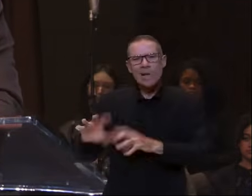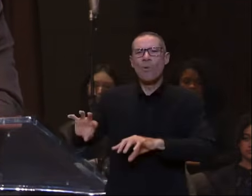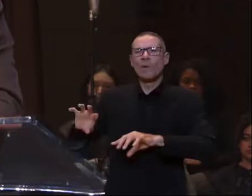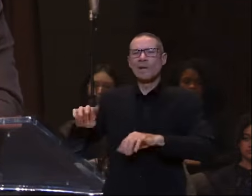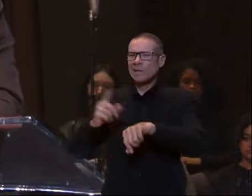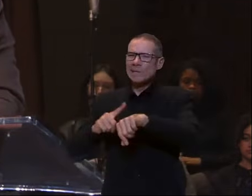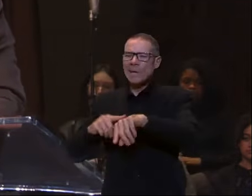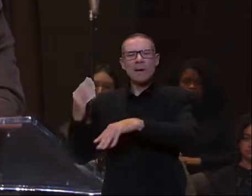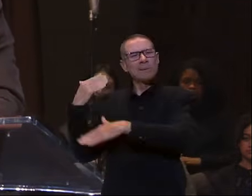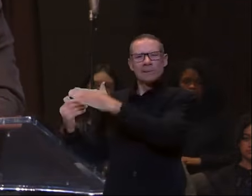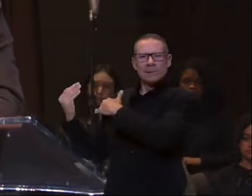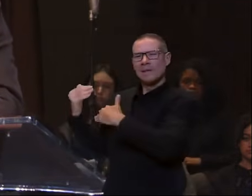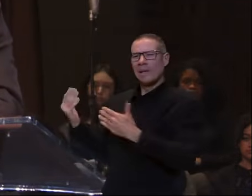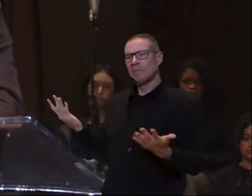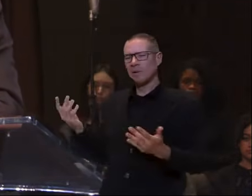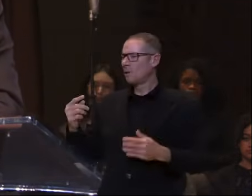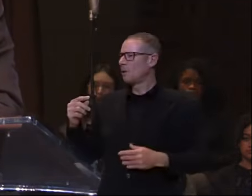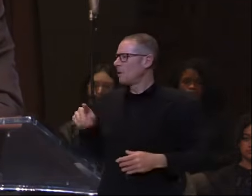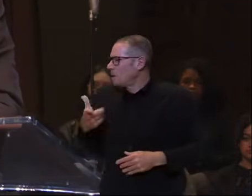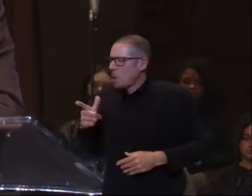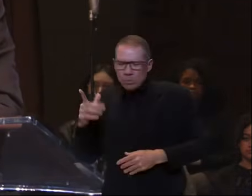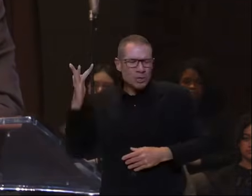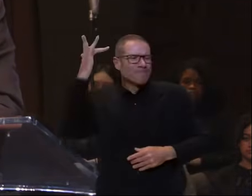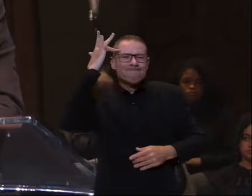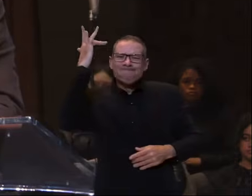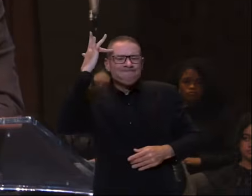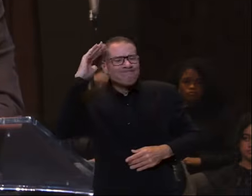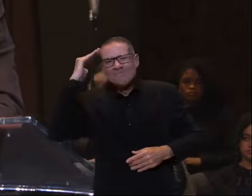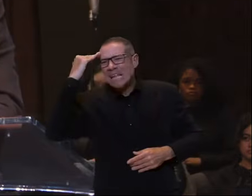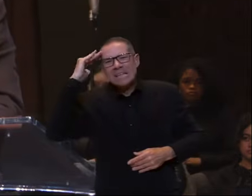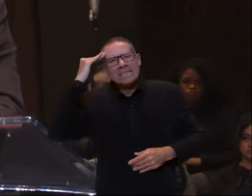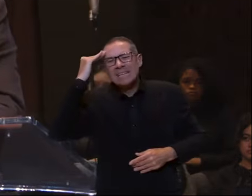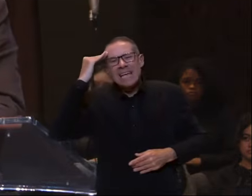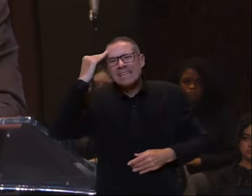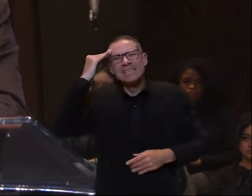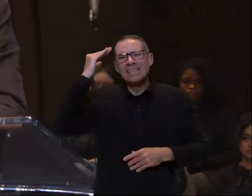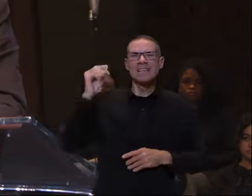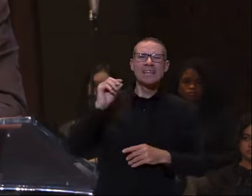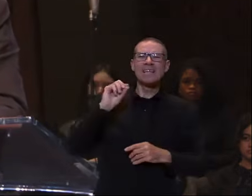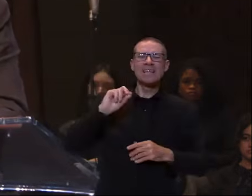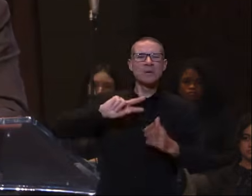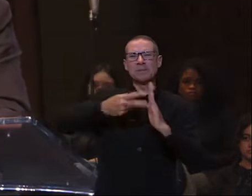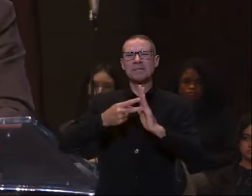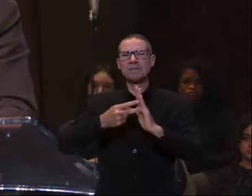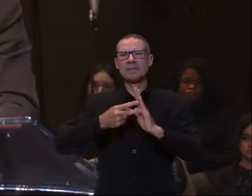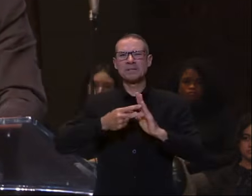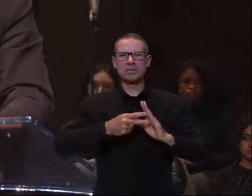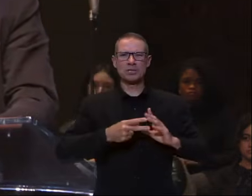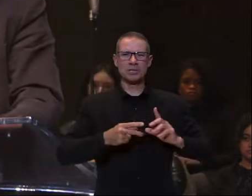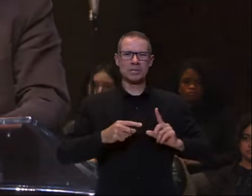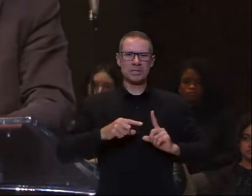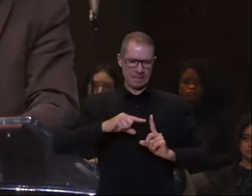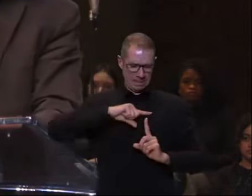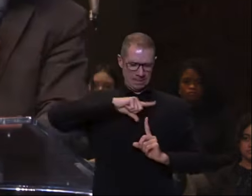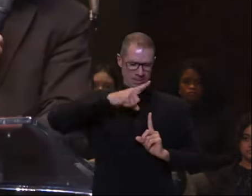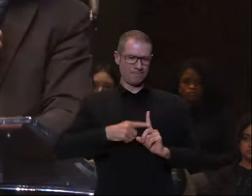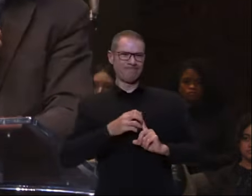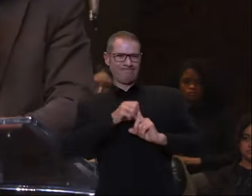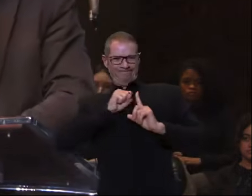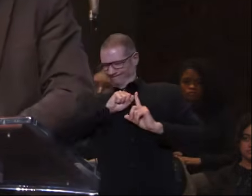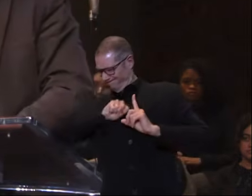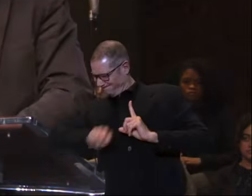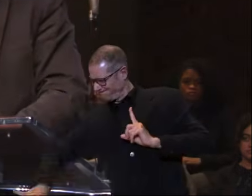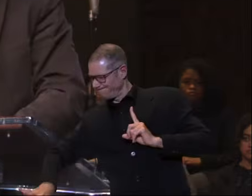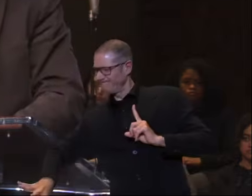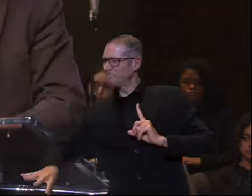aquele tempo, e eu não tinha maturidade para entender o que representava um aborto. Ouvi tanta gente